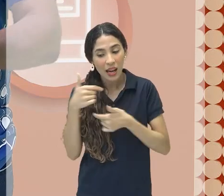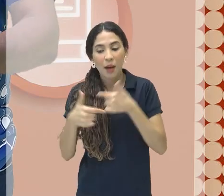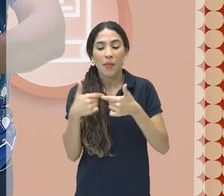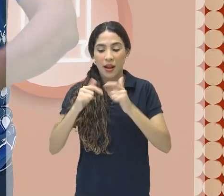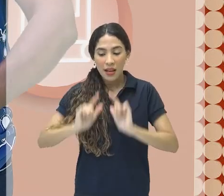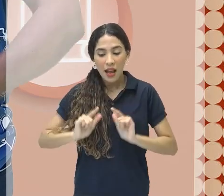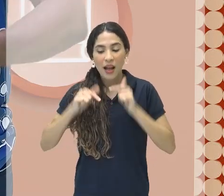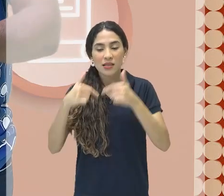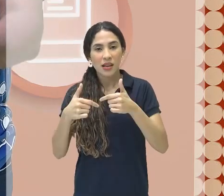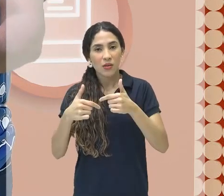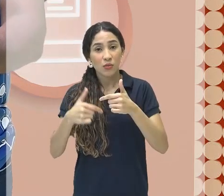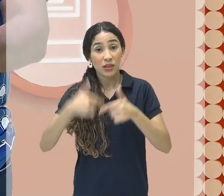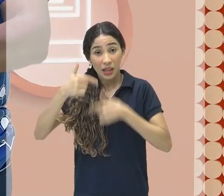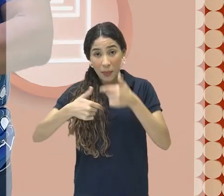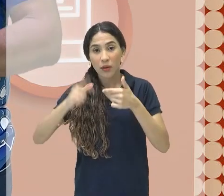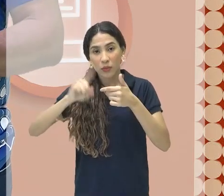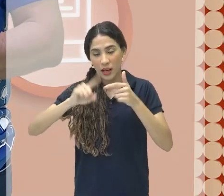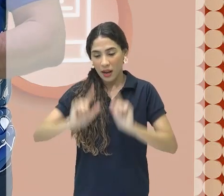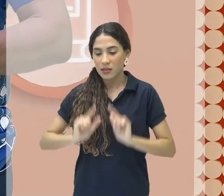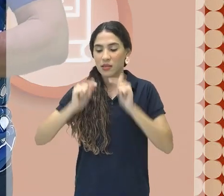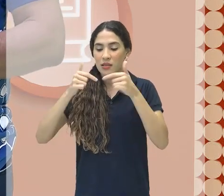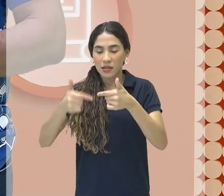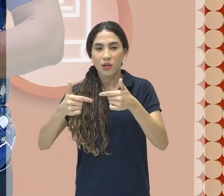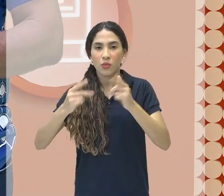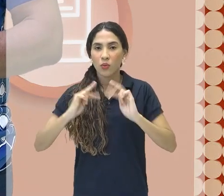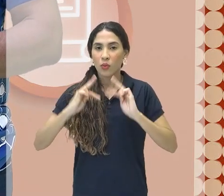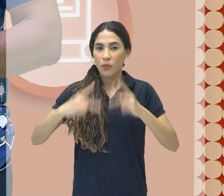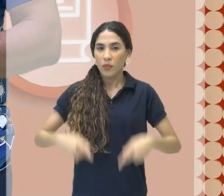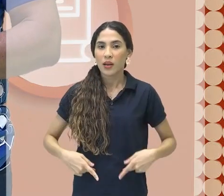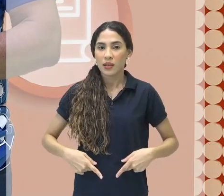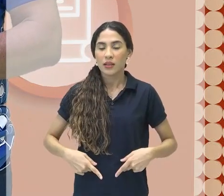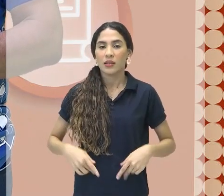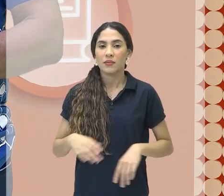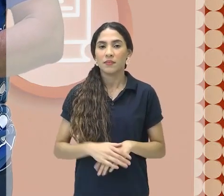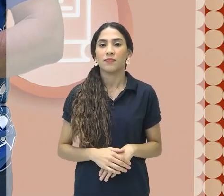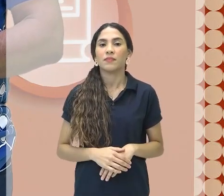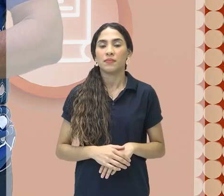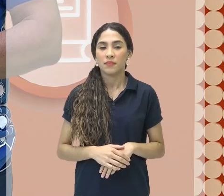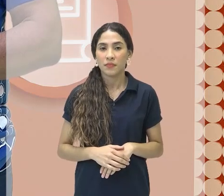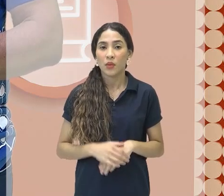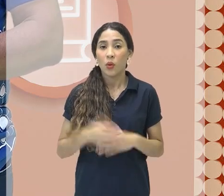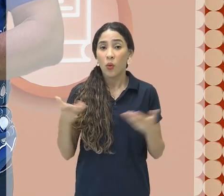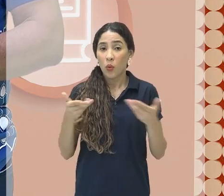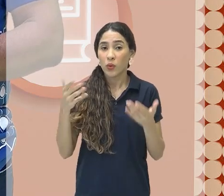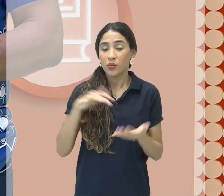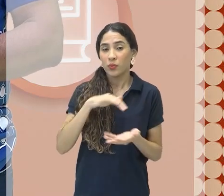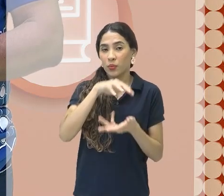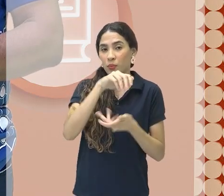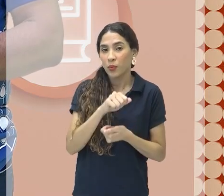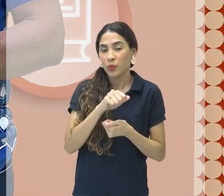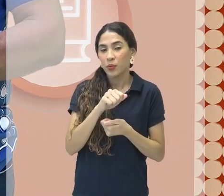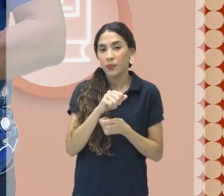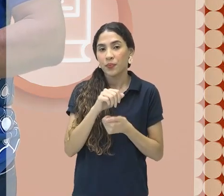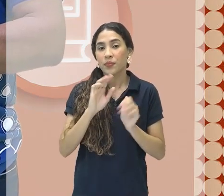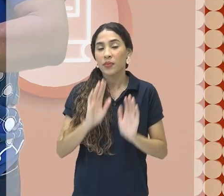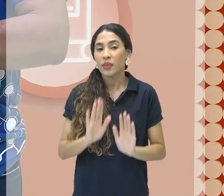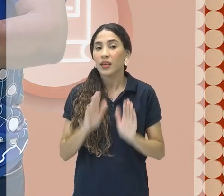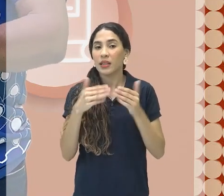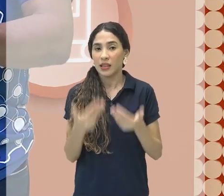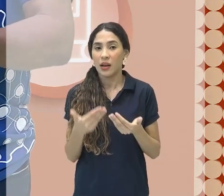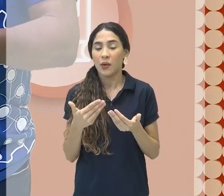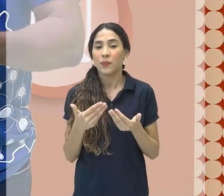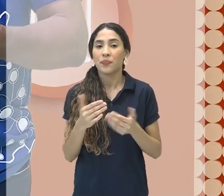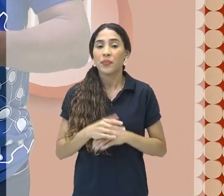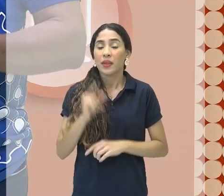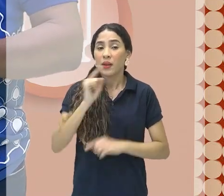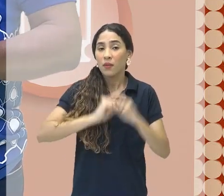em ação. O trabalho é uma ação humana, né, sobre a natureza, né, no mundo. Então,